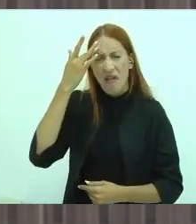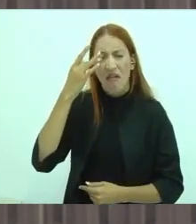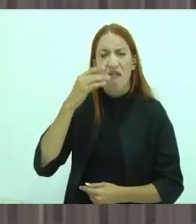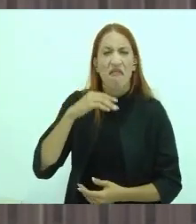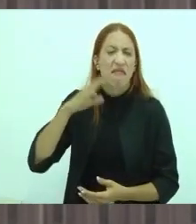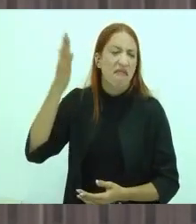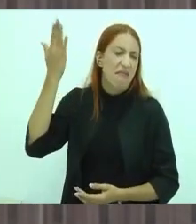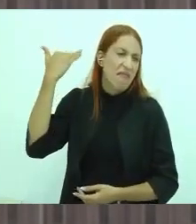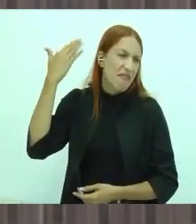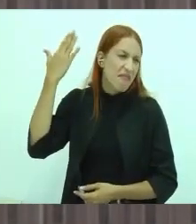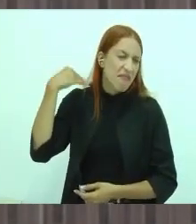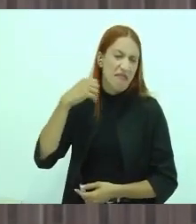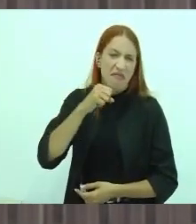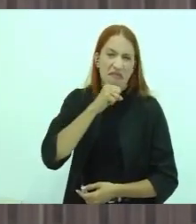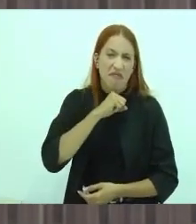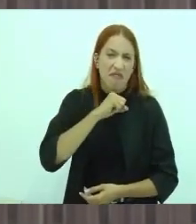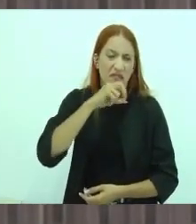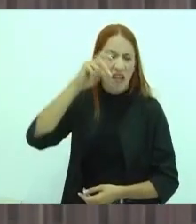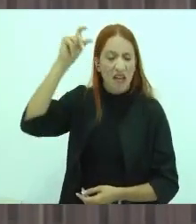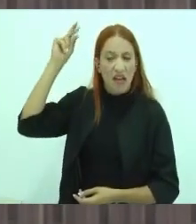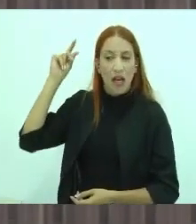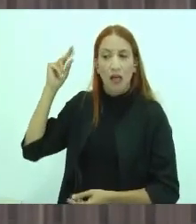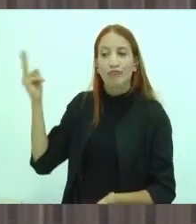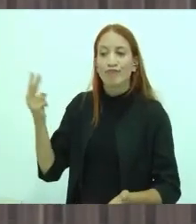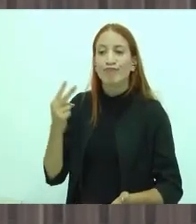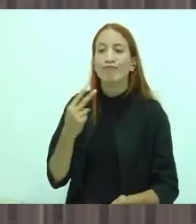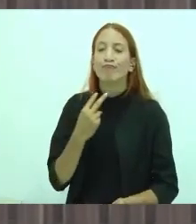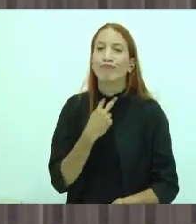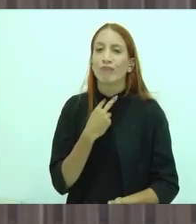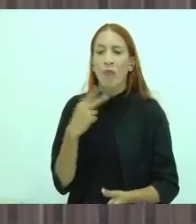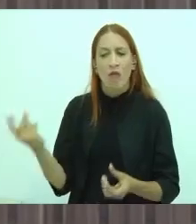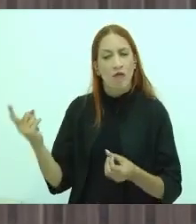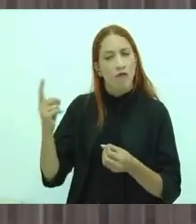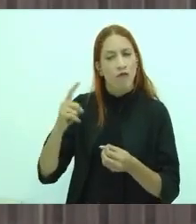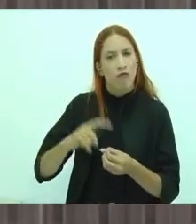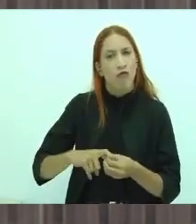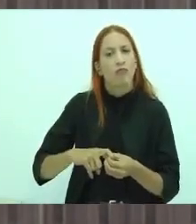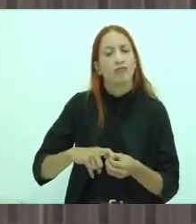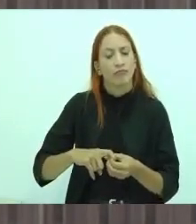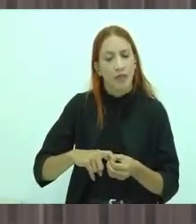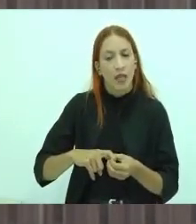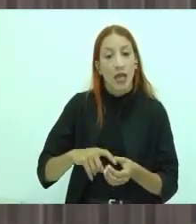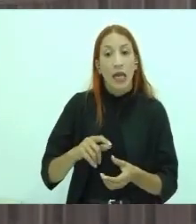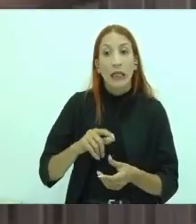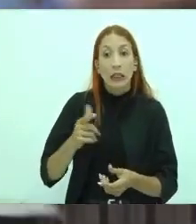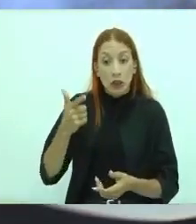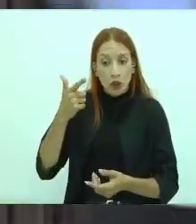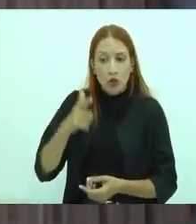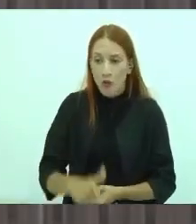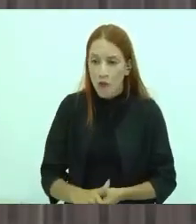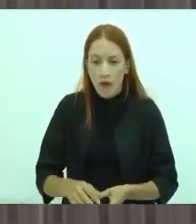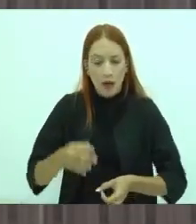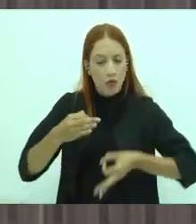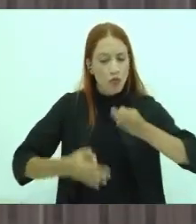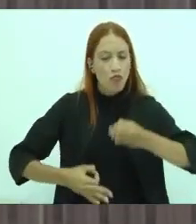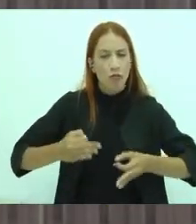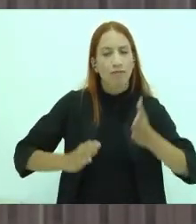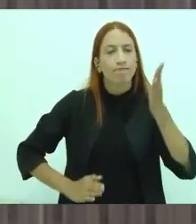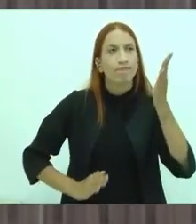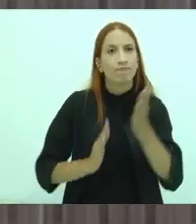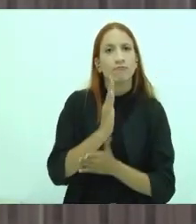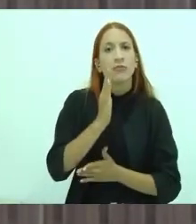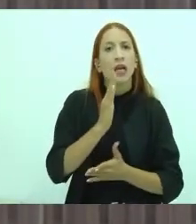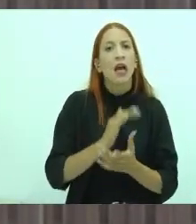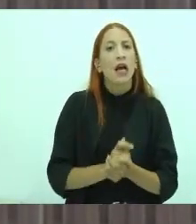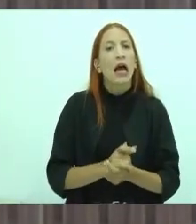viciada no poder público não pode voltar a essa casa e mais uma vez venceu a justiça e acreditamos na